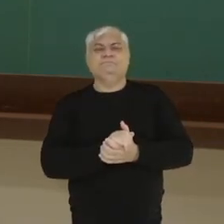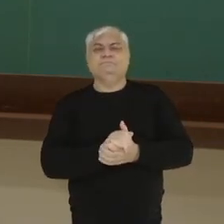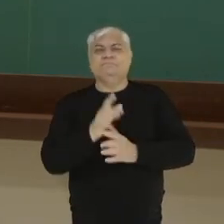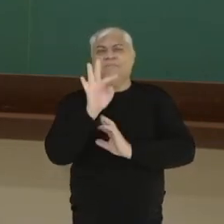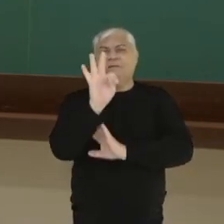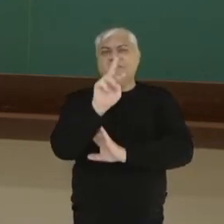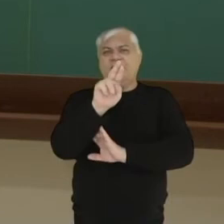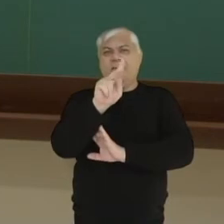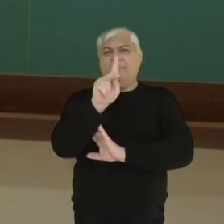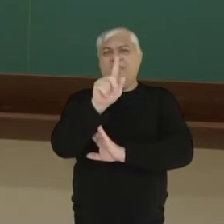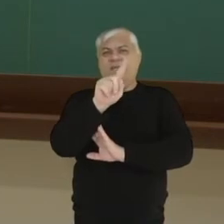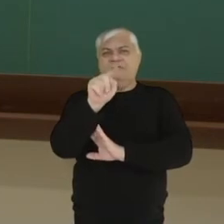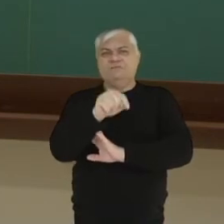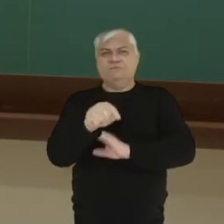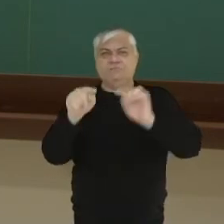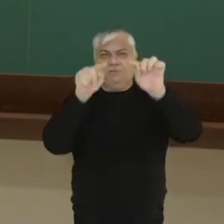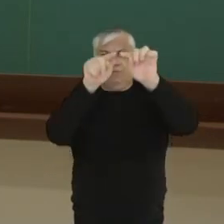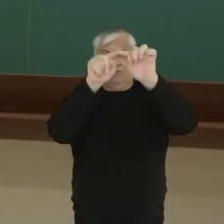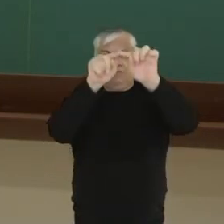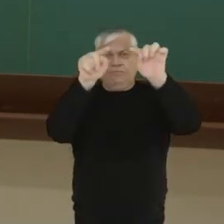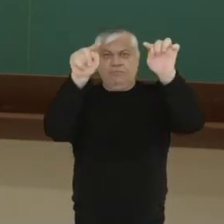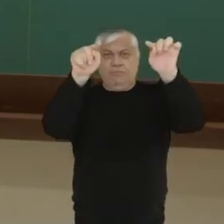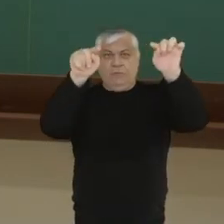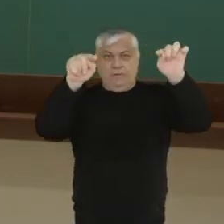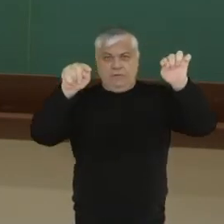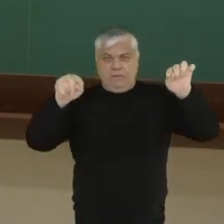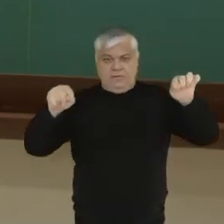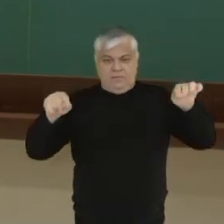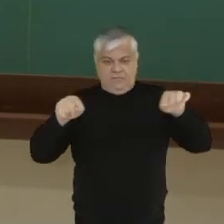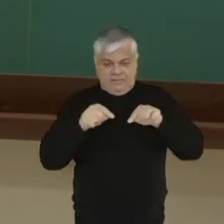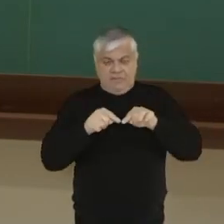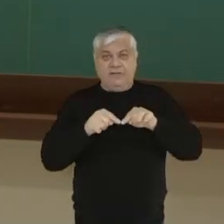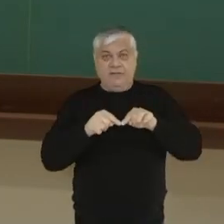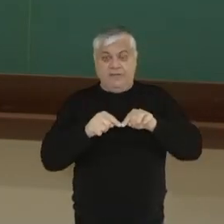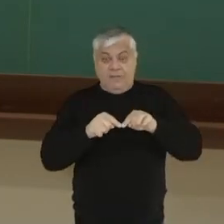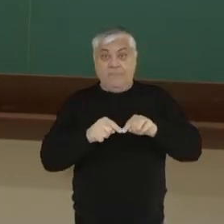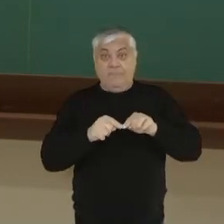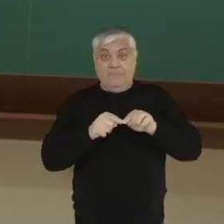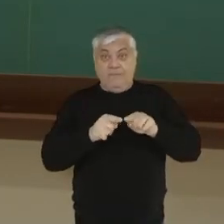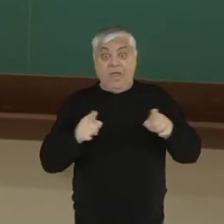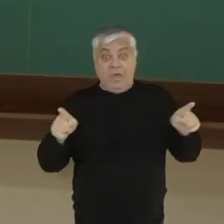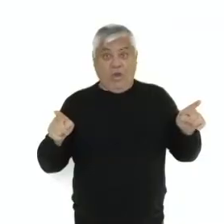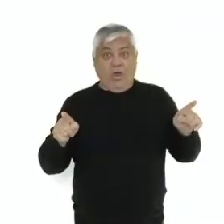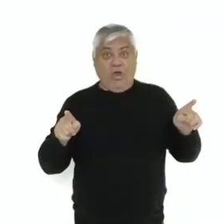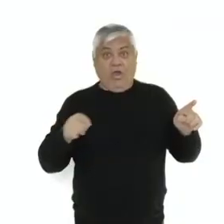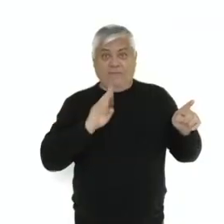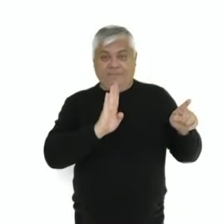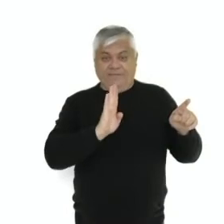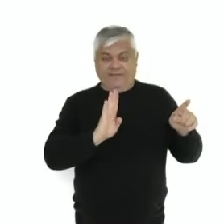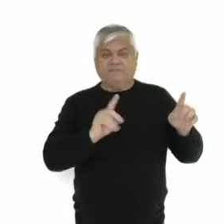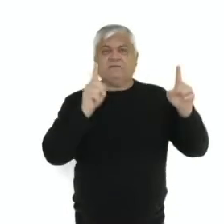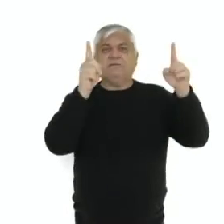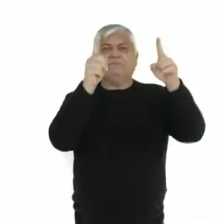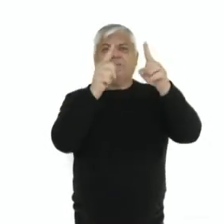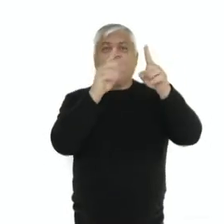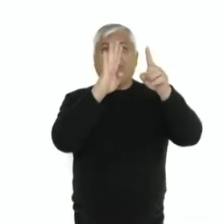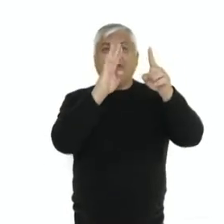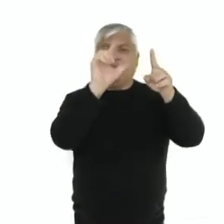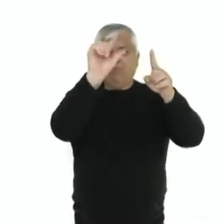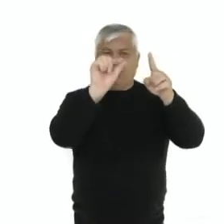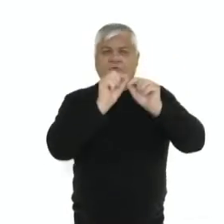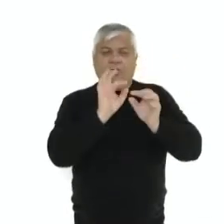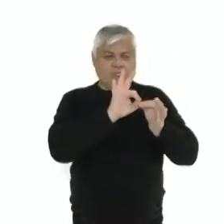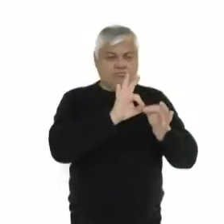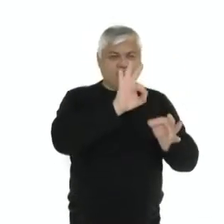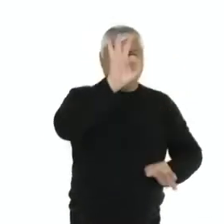do trapézio. Trapézio é essa figura aqui. Ele tem uma base maior, uma base menor e uma altura. Como é que eu